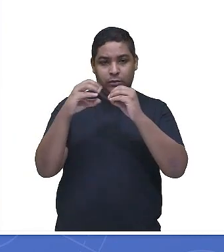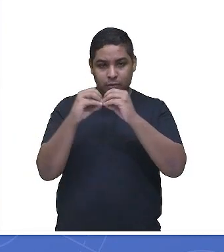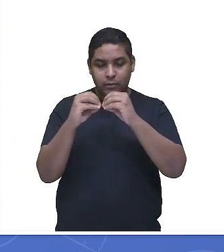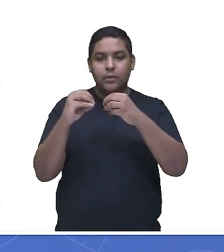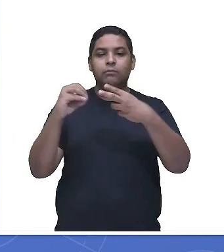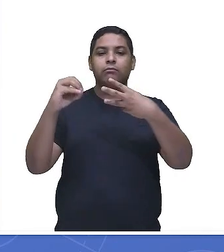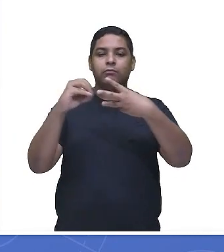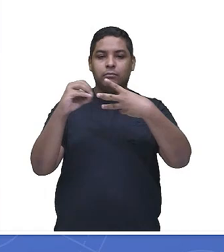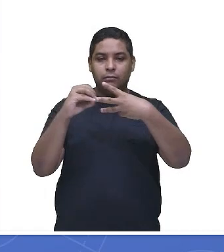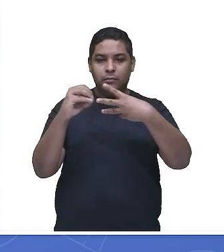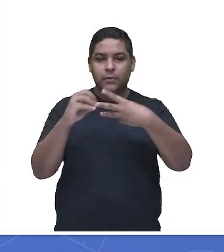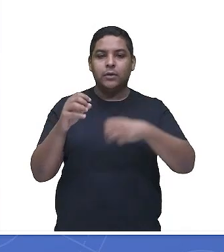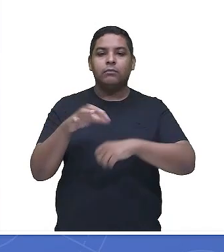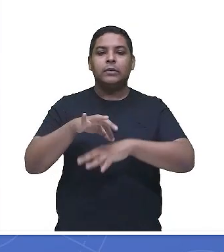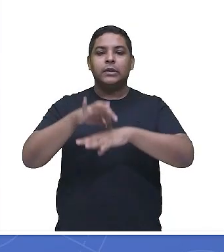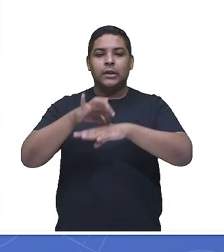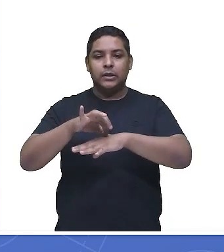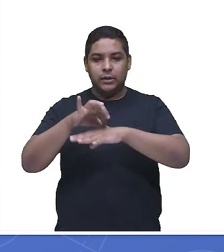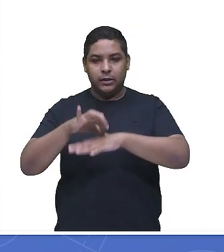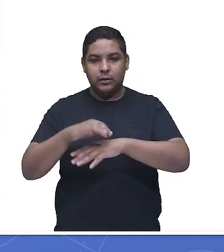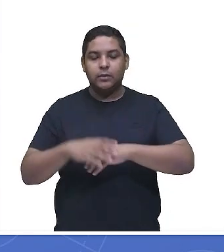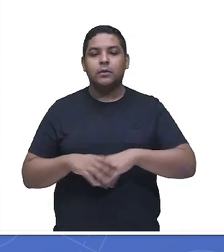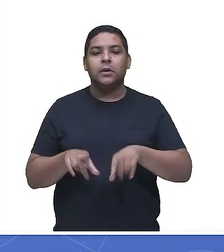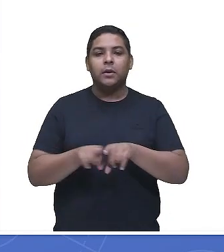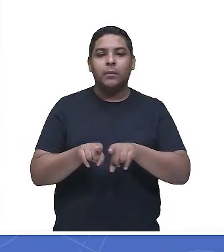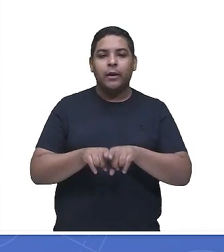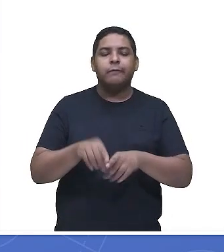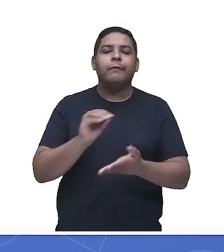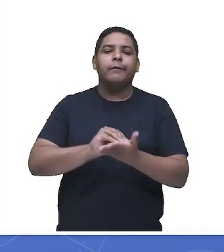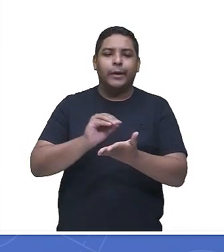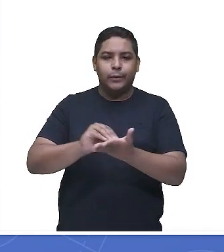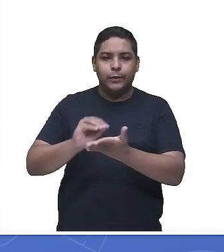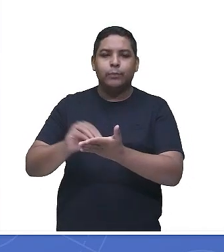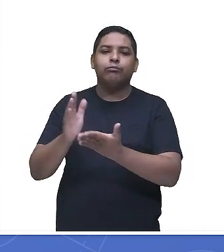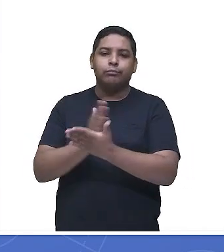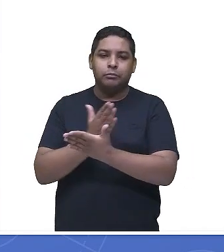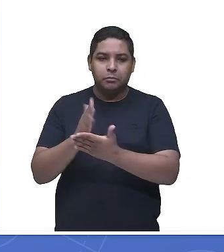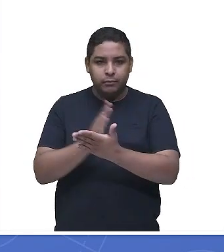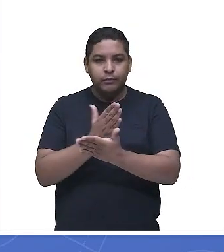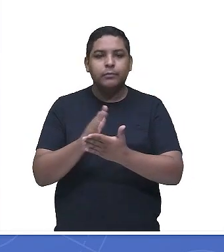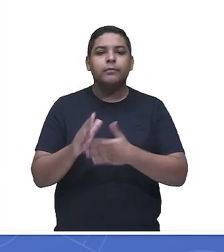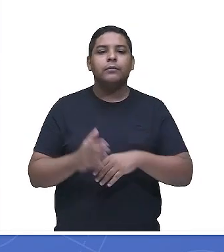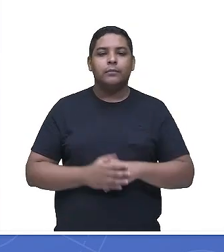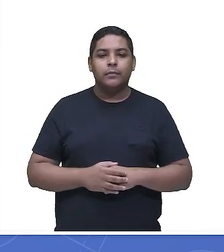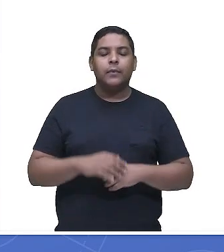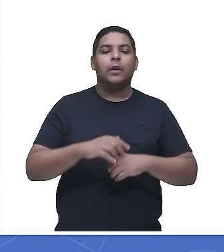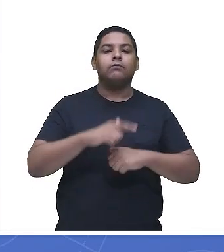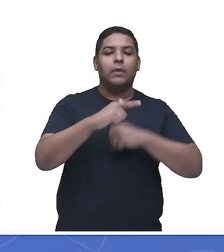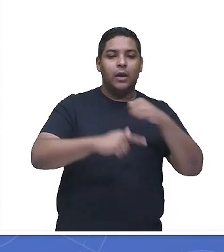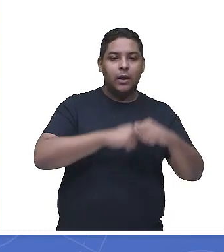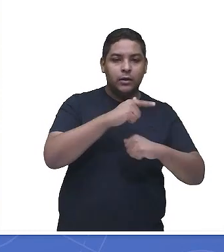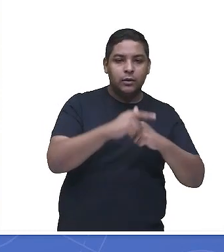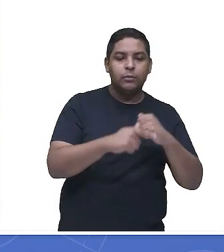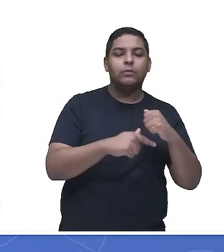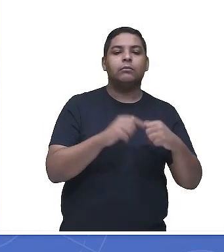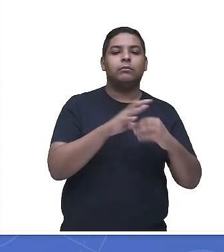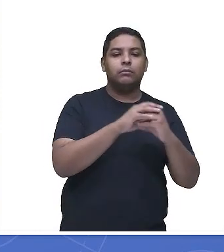Maria! Faltou um pouquinho aqui no início, átomo, organela, tá bom? Mas vamos já